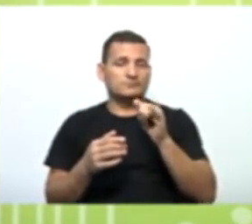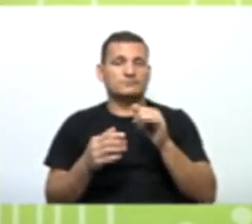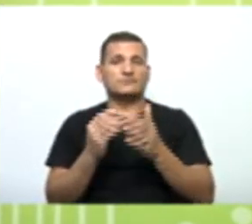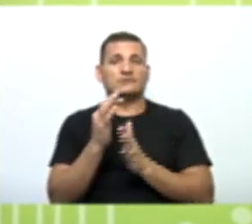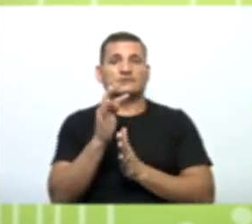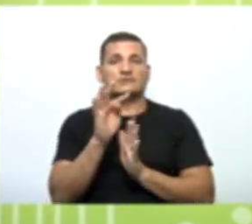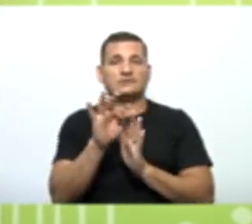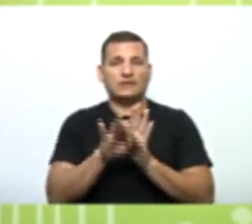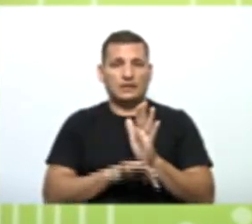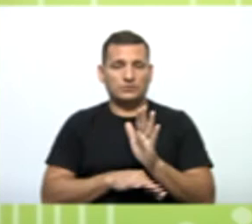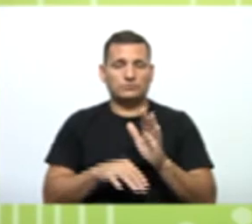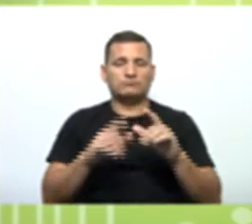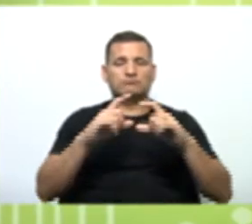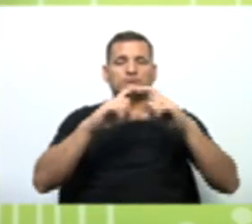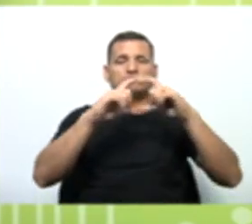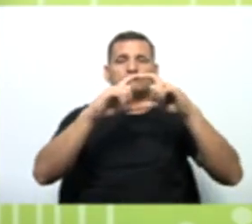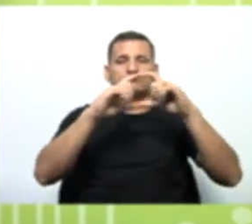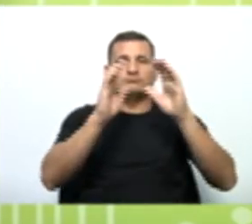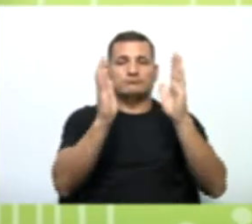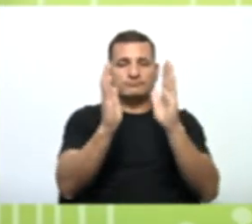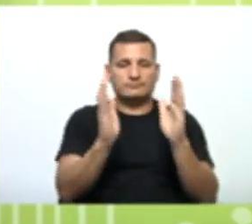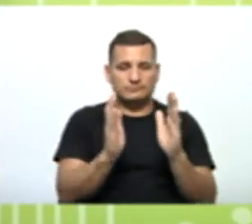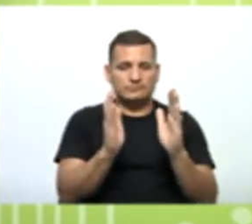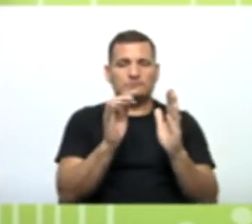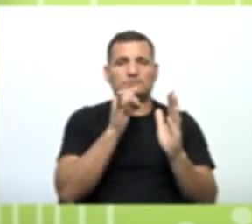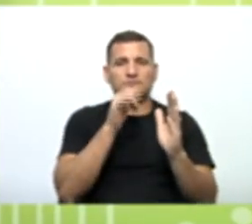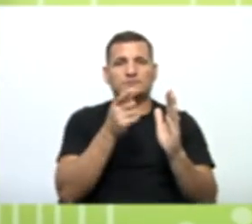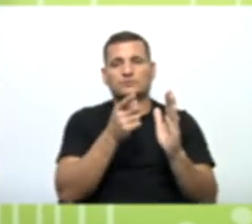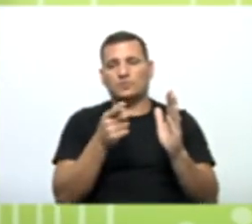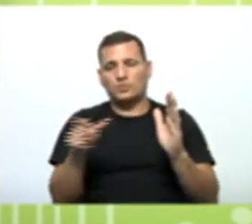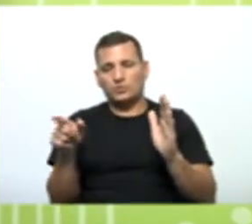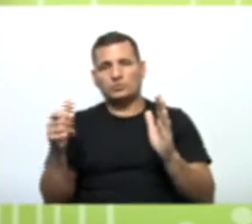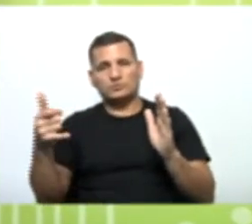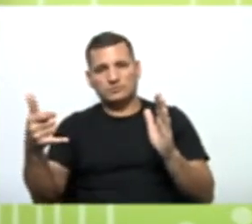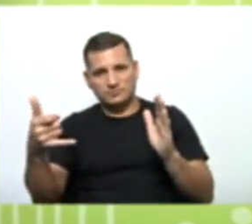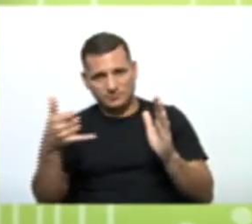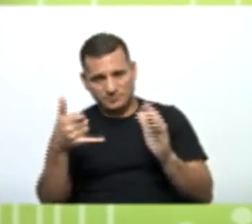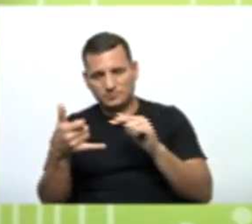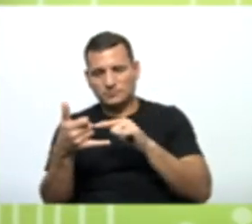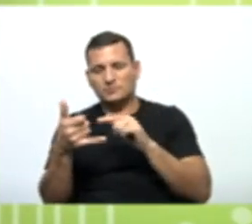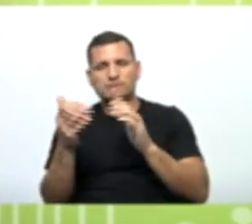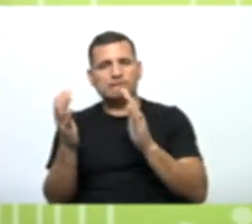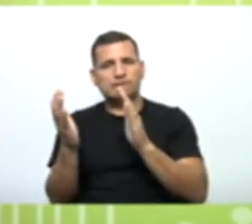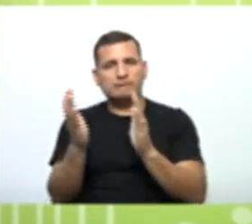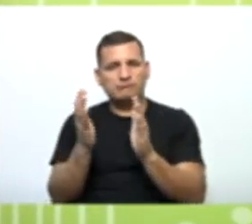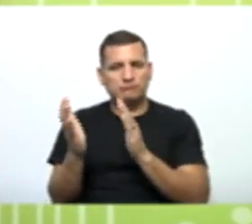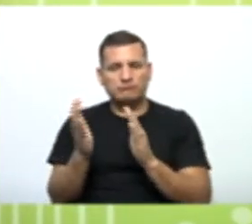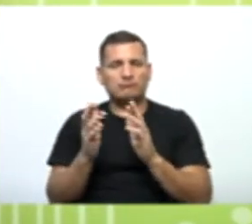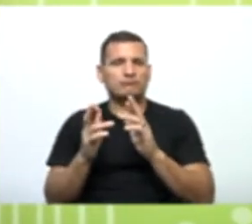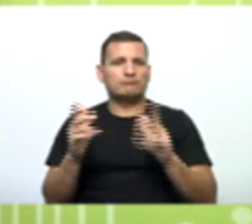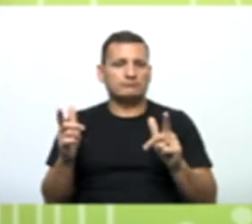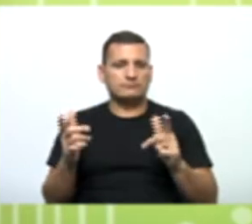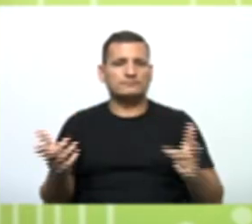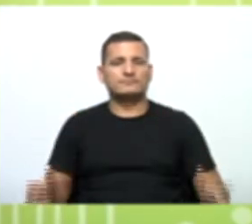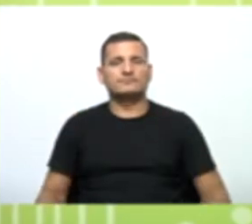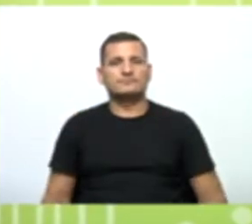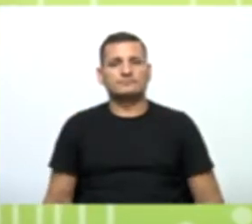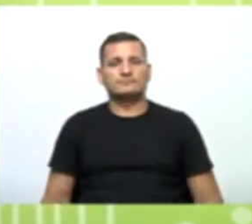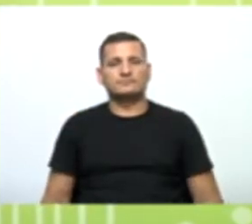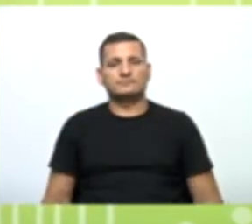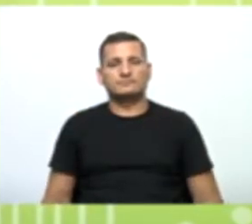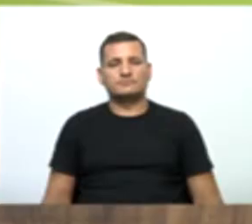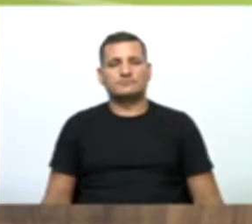Quando ele migra para um outro dispositivo, a formatação fica toda... Aliás, perde toda a formatação, né? Dependendo